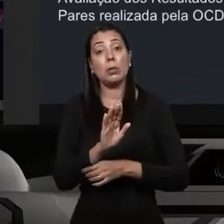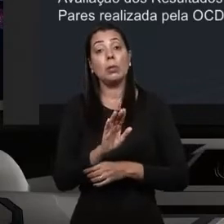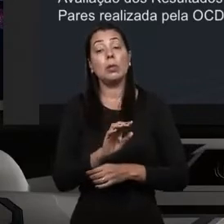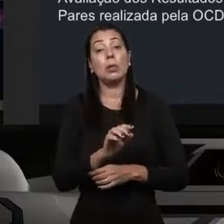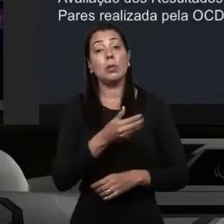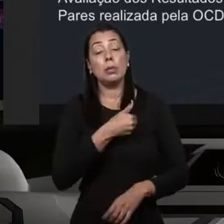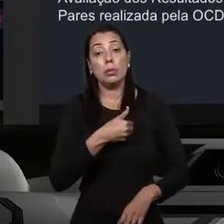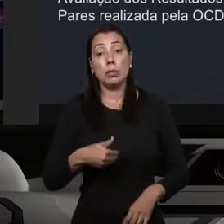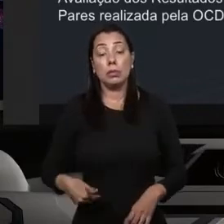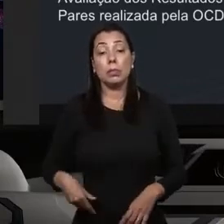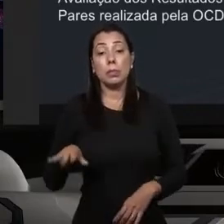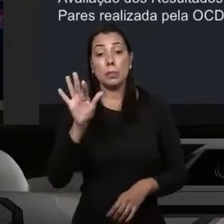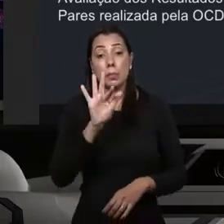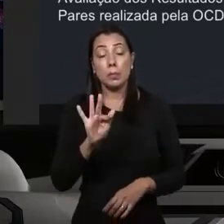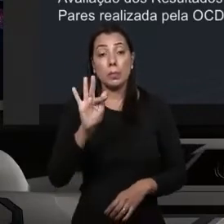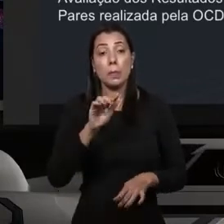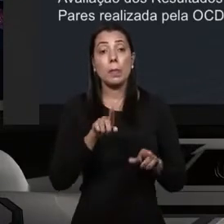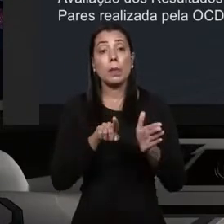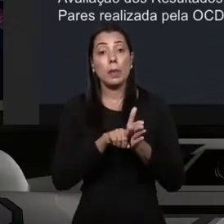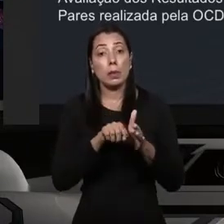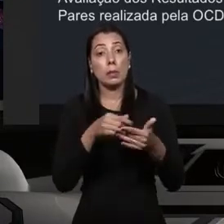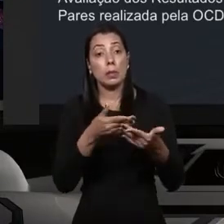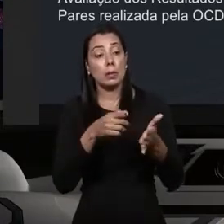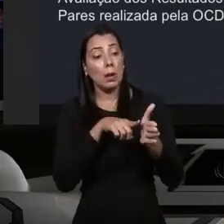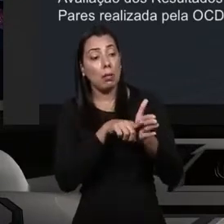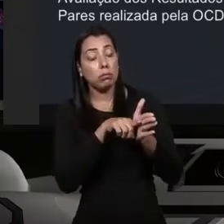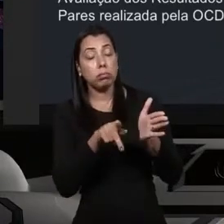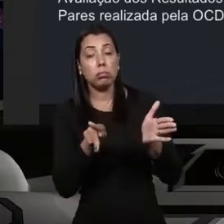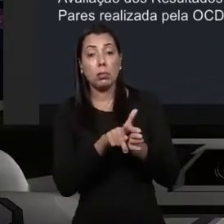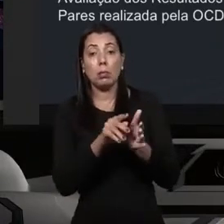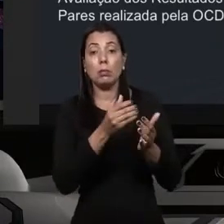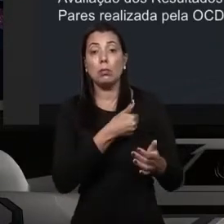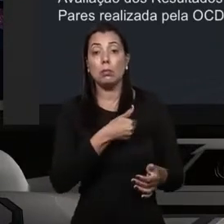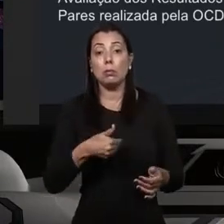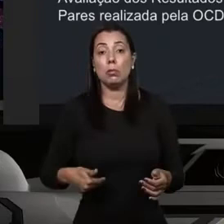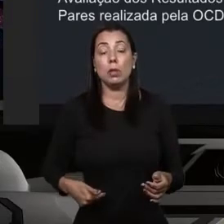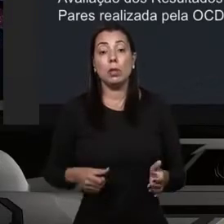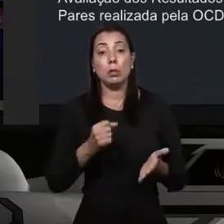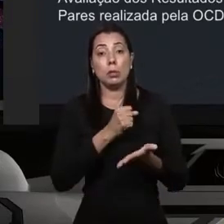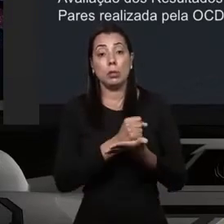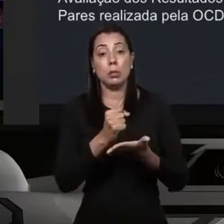avaliação dos resultados da peer review de centros de governo, contratada,